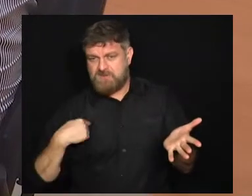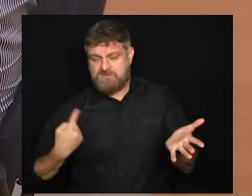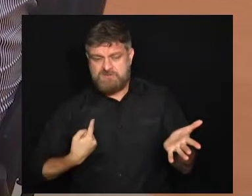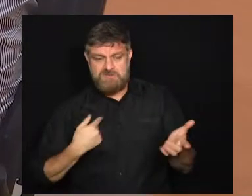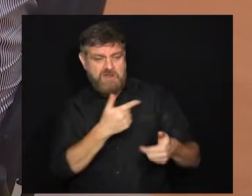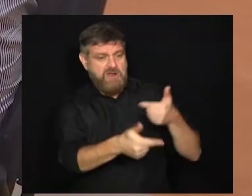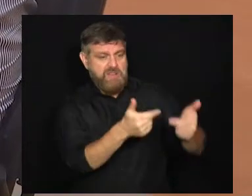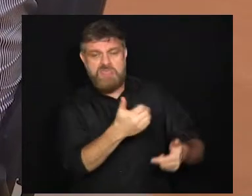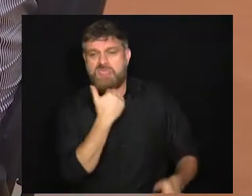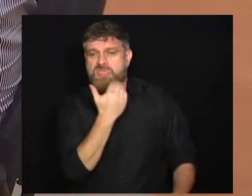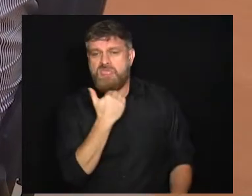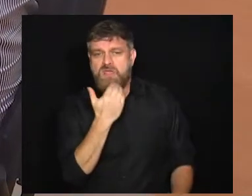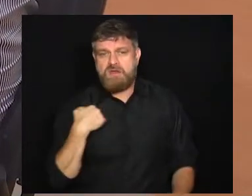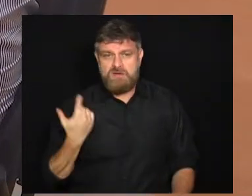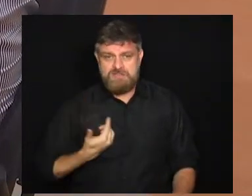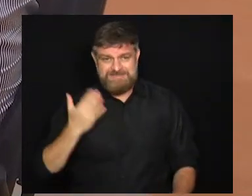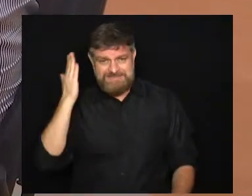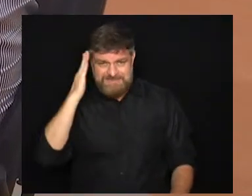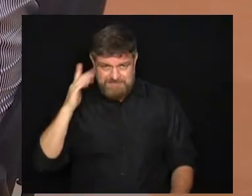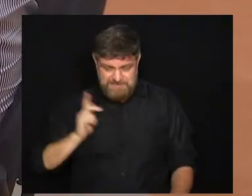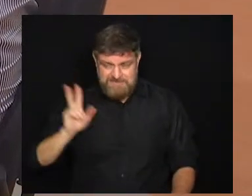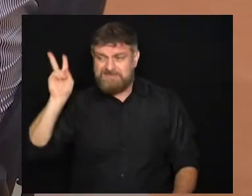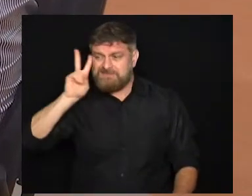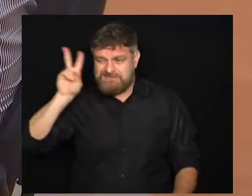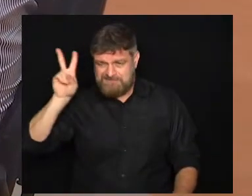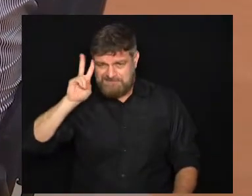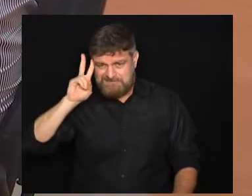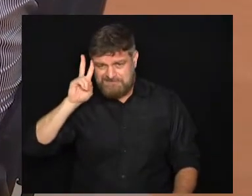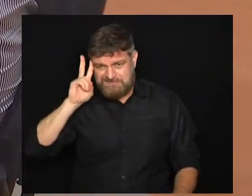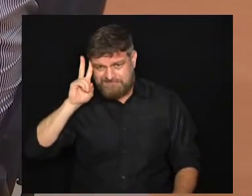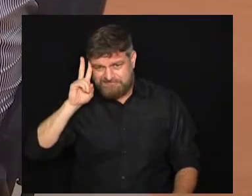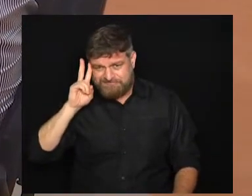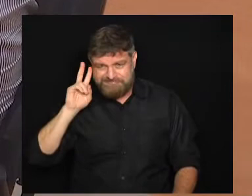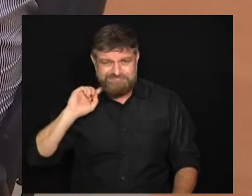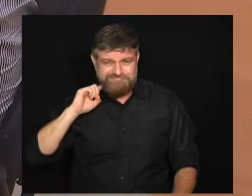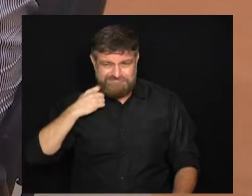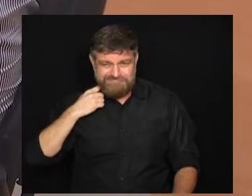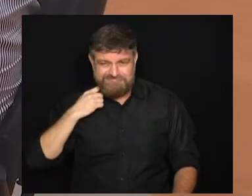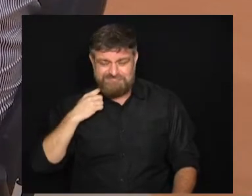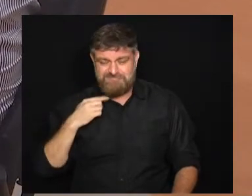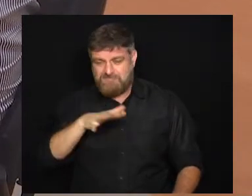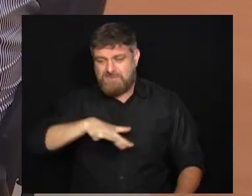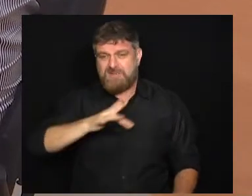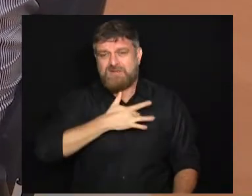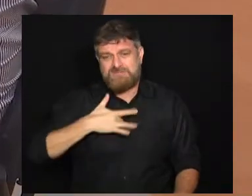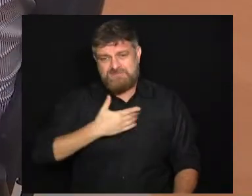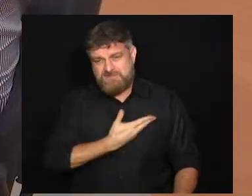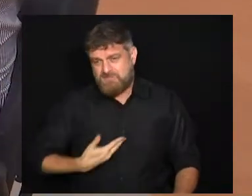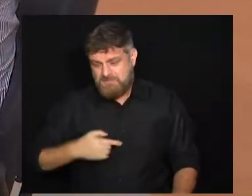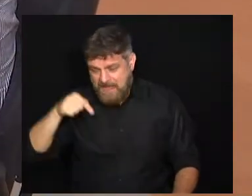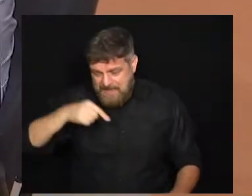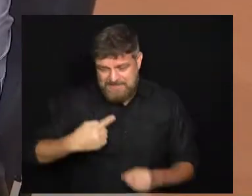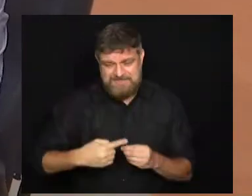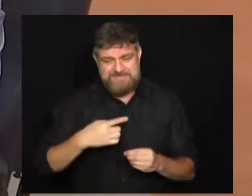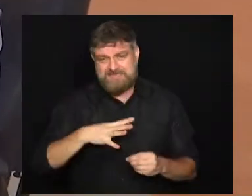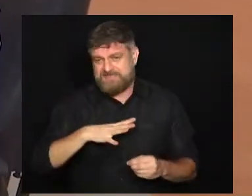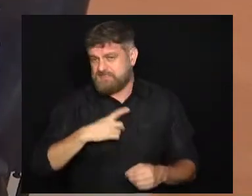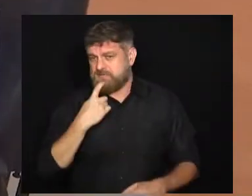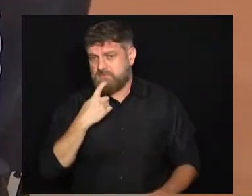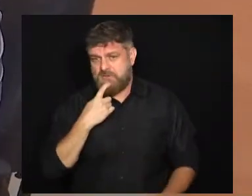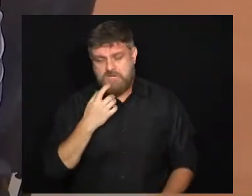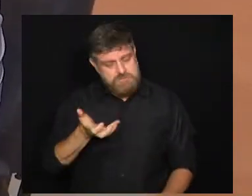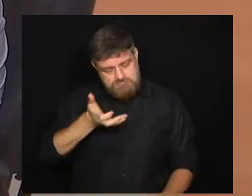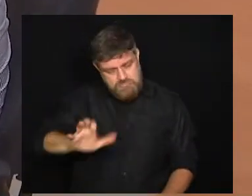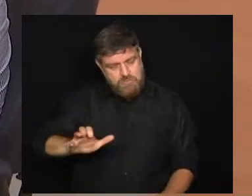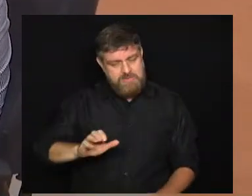isso é, infelizmente, parte da história de alguns serviços públicos do Brasil, e nós não queremos que isso seja parte da história do Sistema